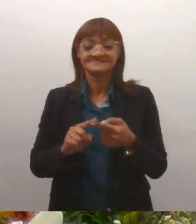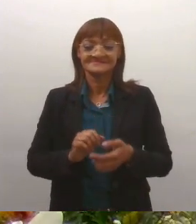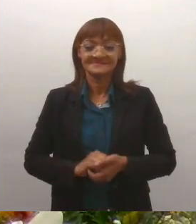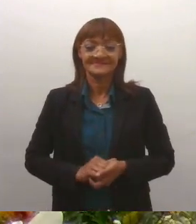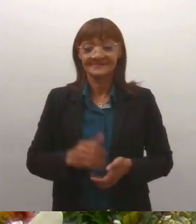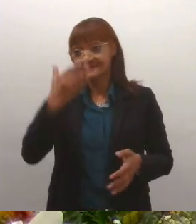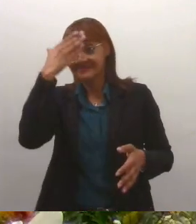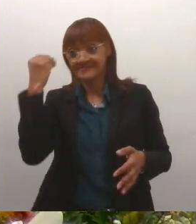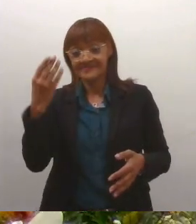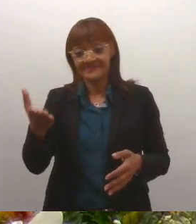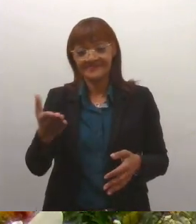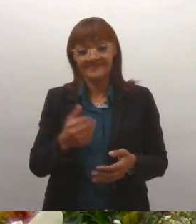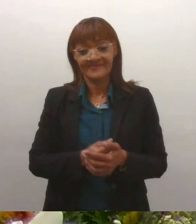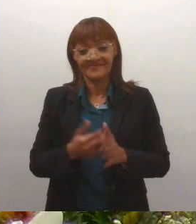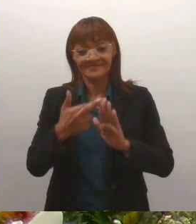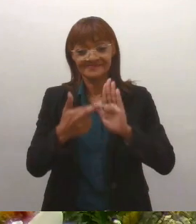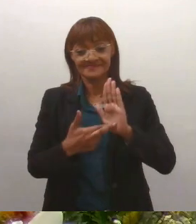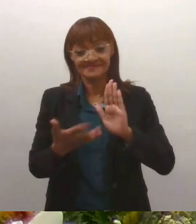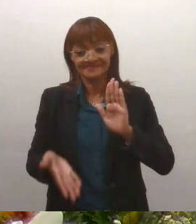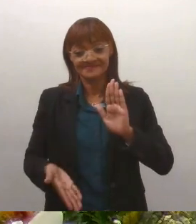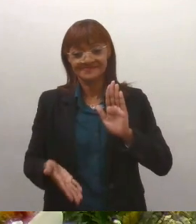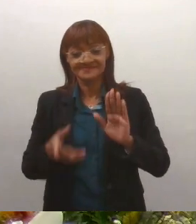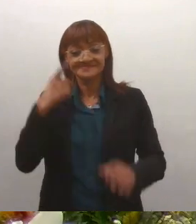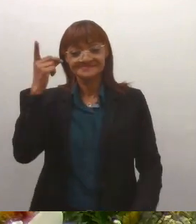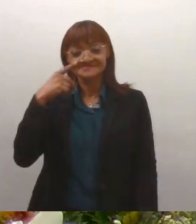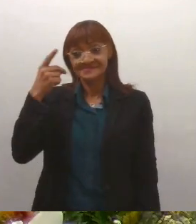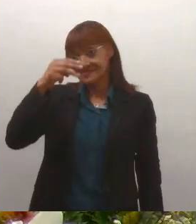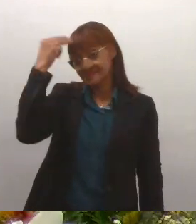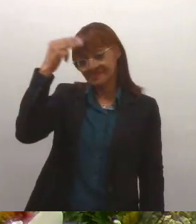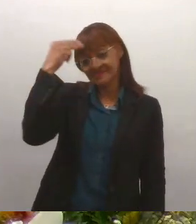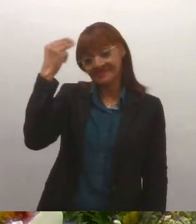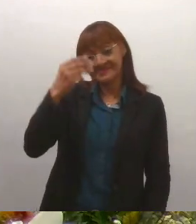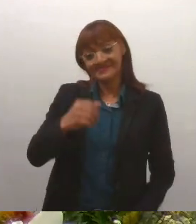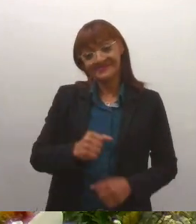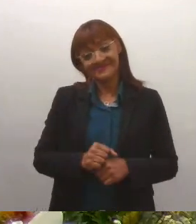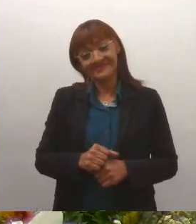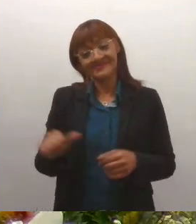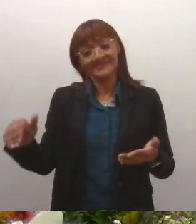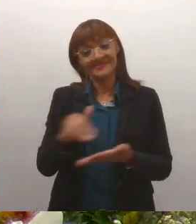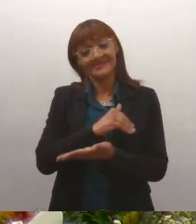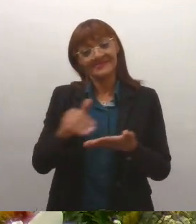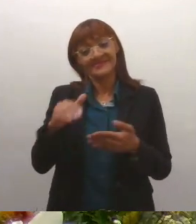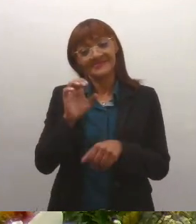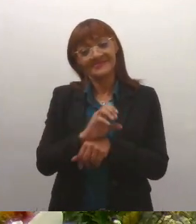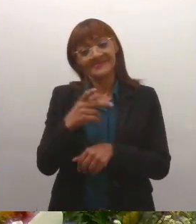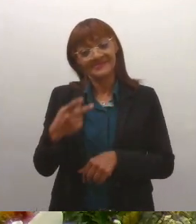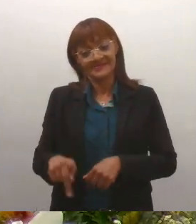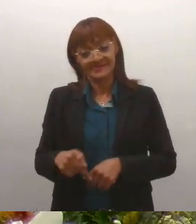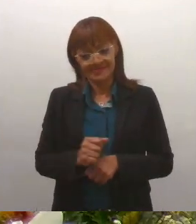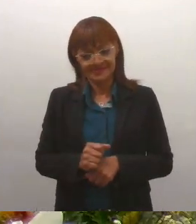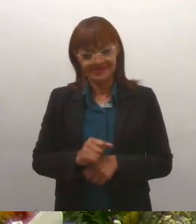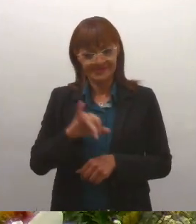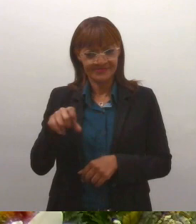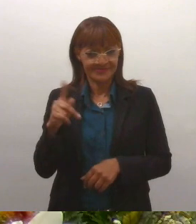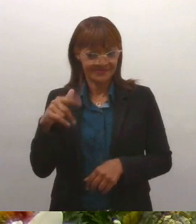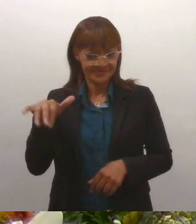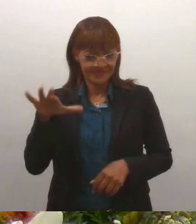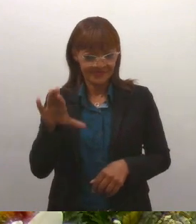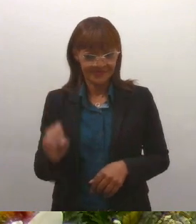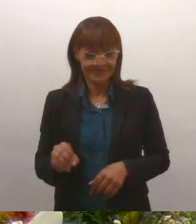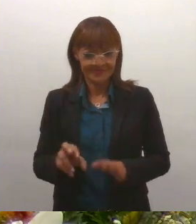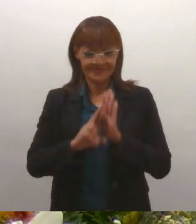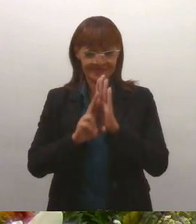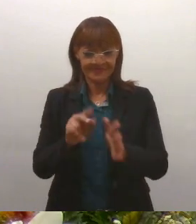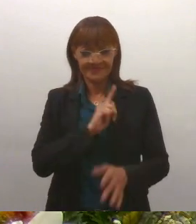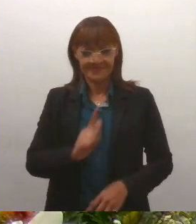deputado Garibaldi Mendonça, secretário de Estado da Casa Civil, Jorginho Araújo, representando o governador do Estado, o nosso